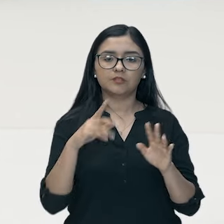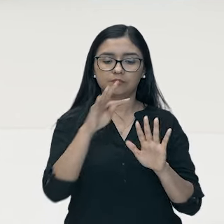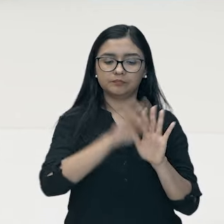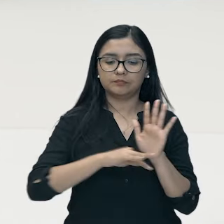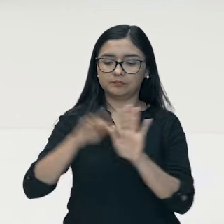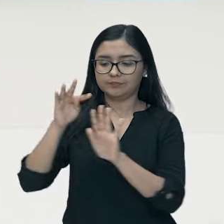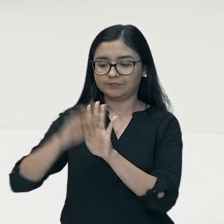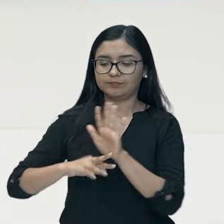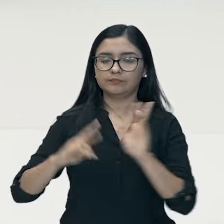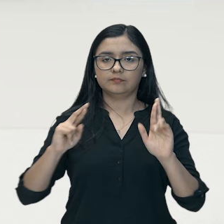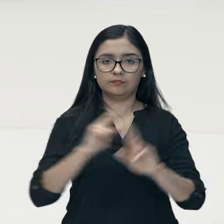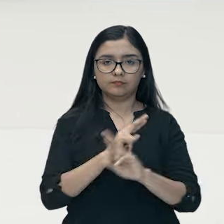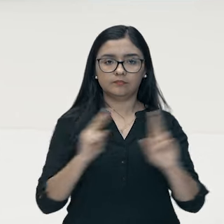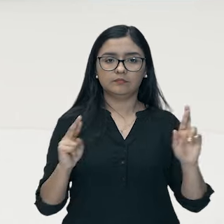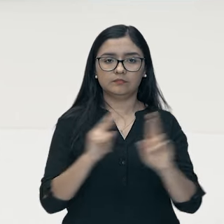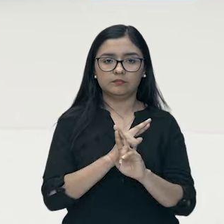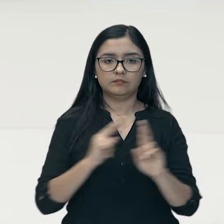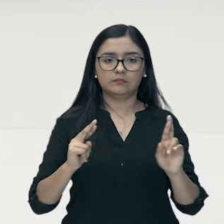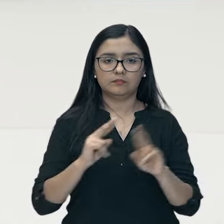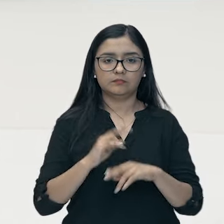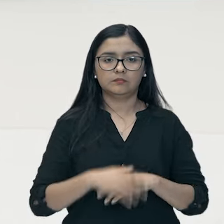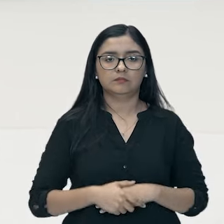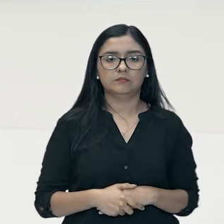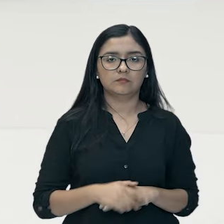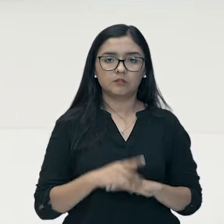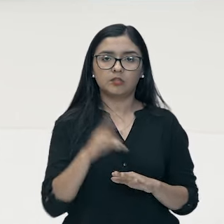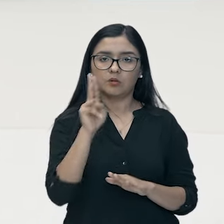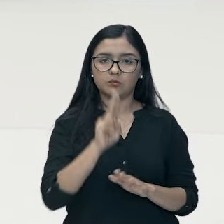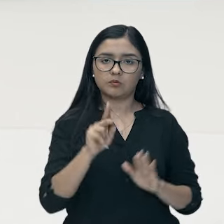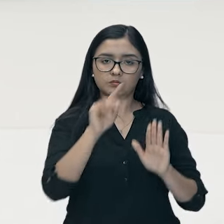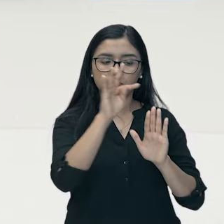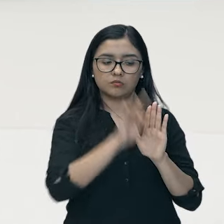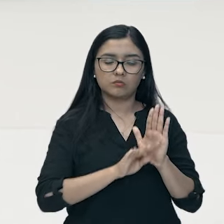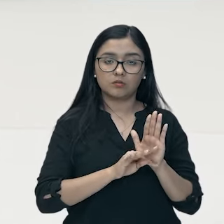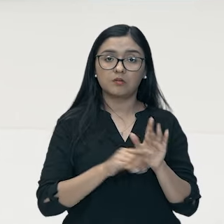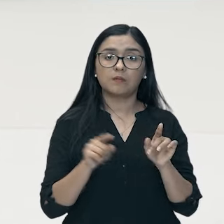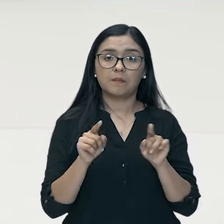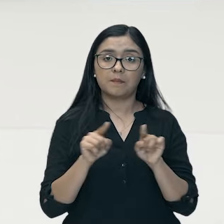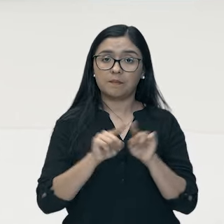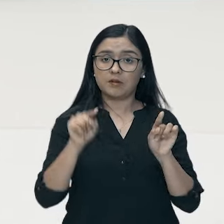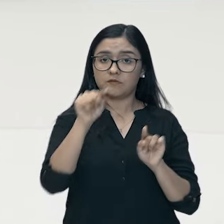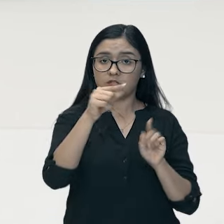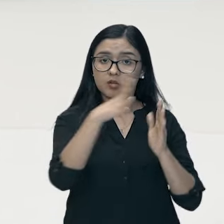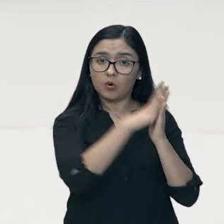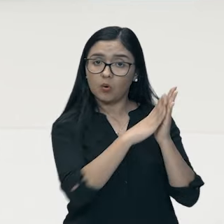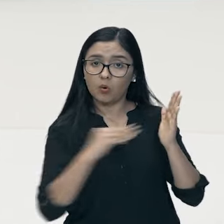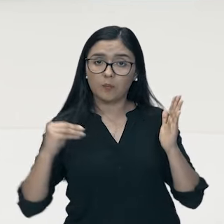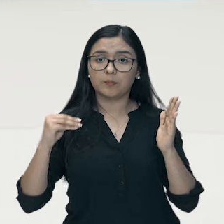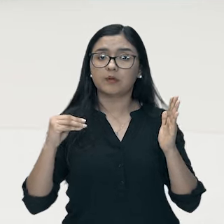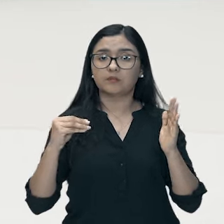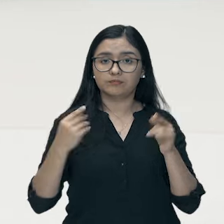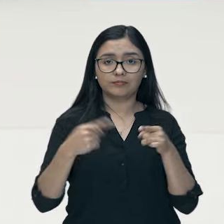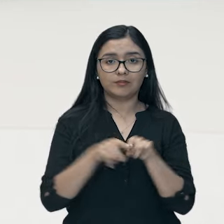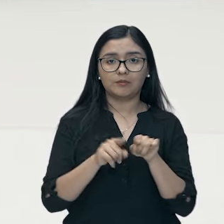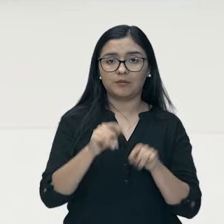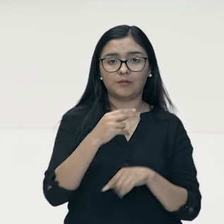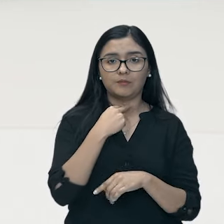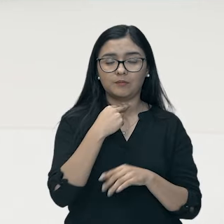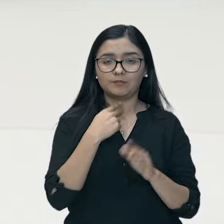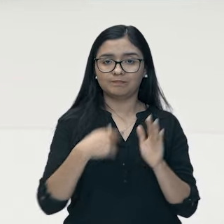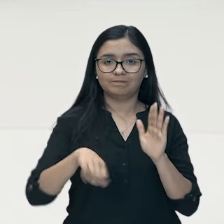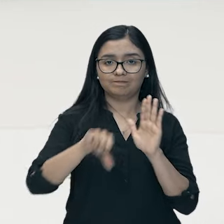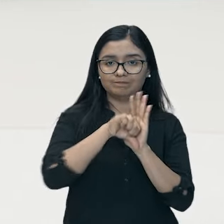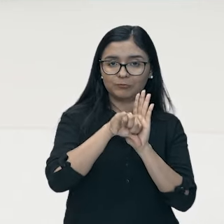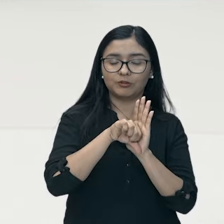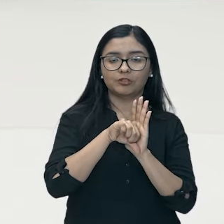você está retomando um texto existente mas não só isso você está dizendo que é seu esse é o problema Por isso que